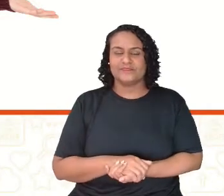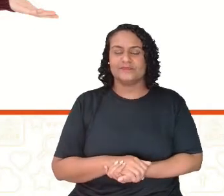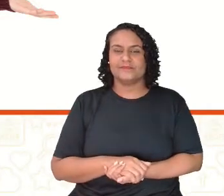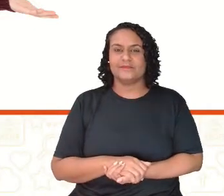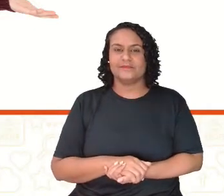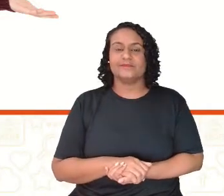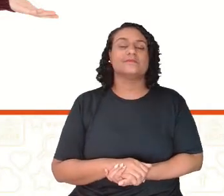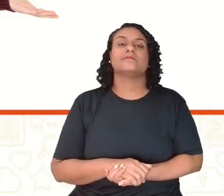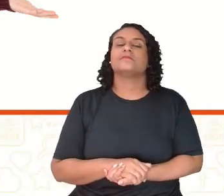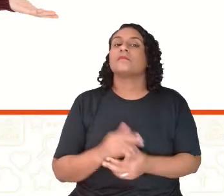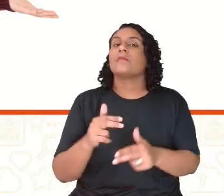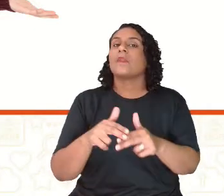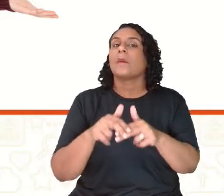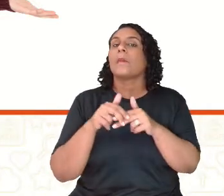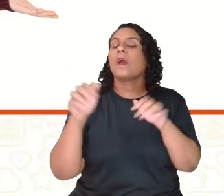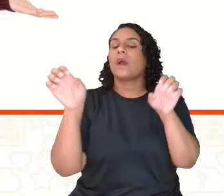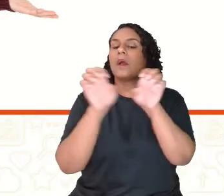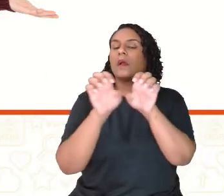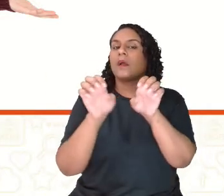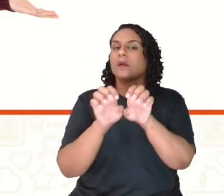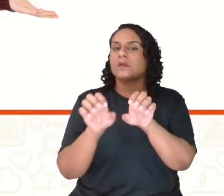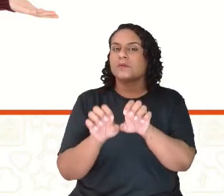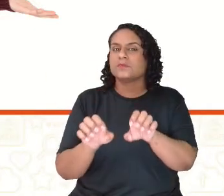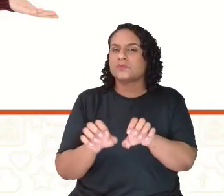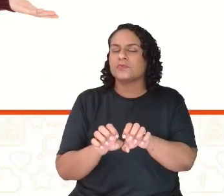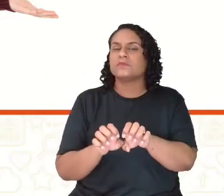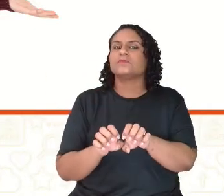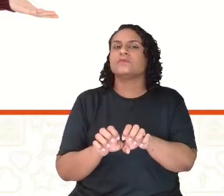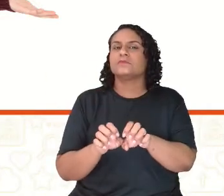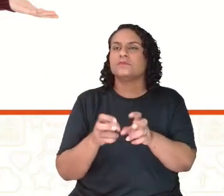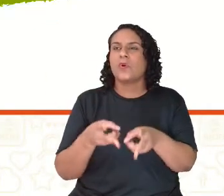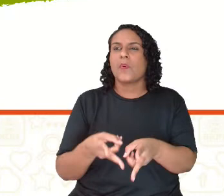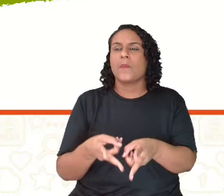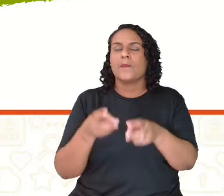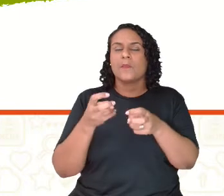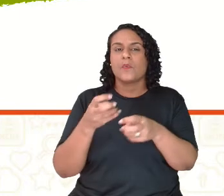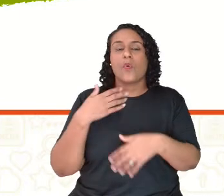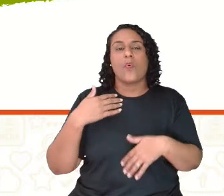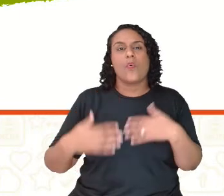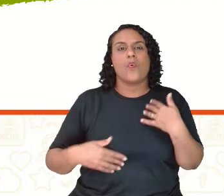Por que a estruturação temporal é importante para o desenvolvimento?